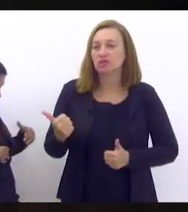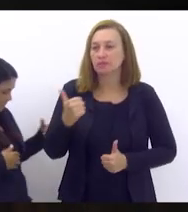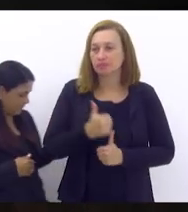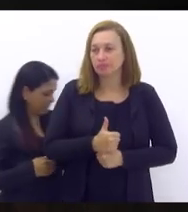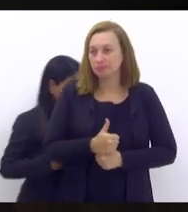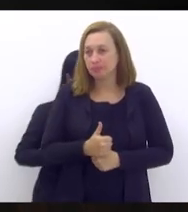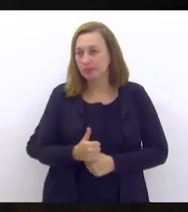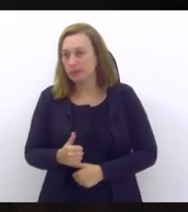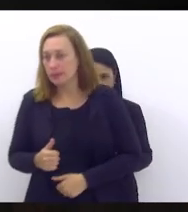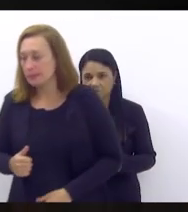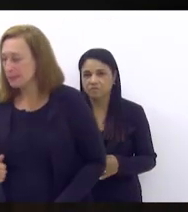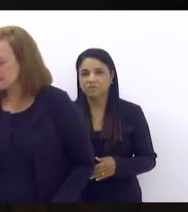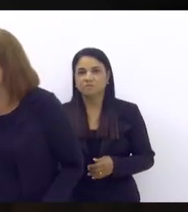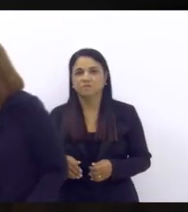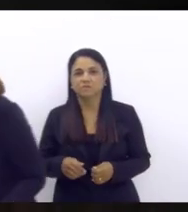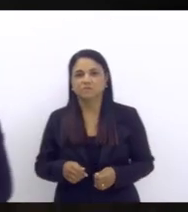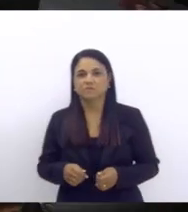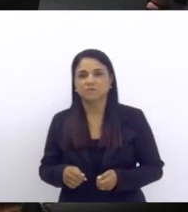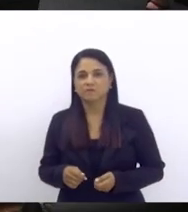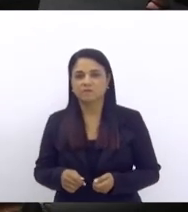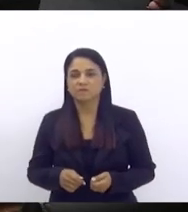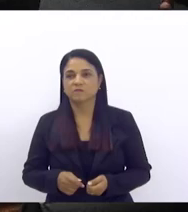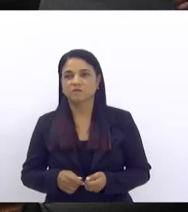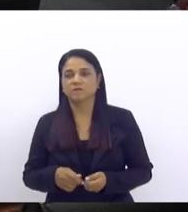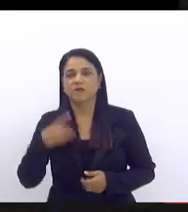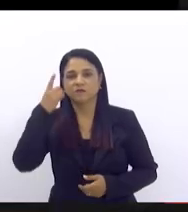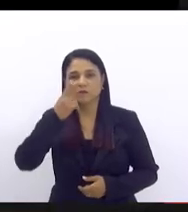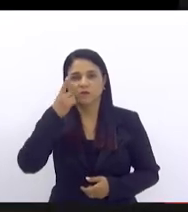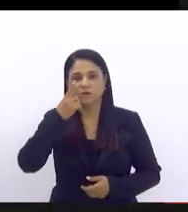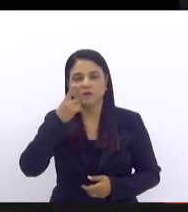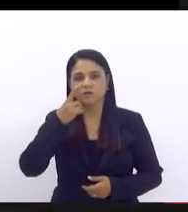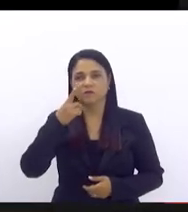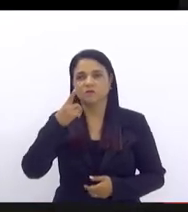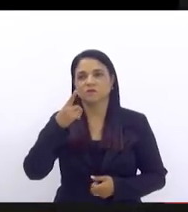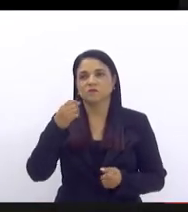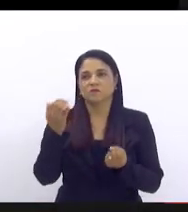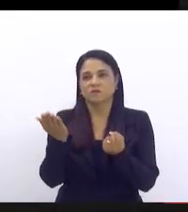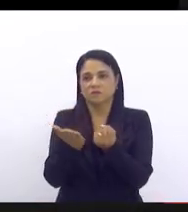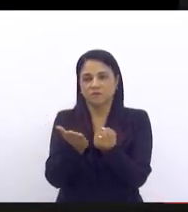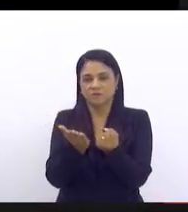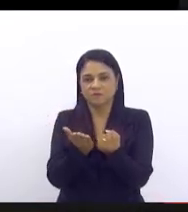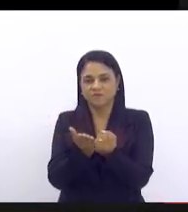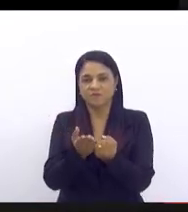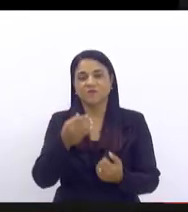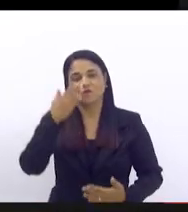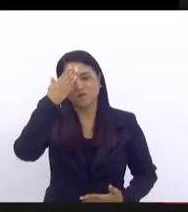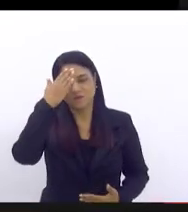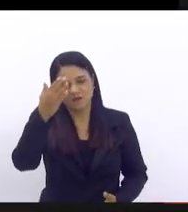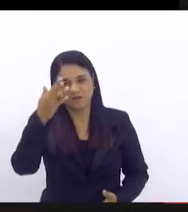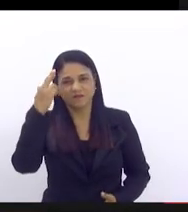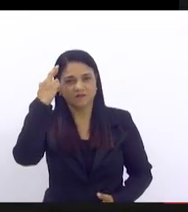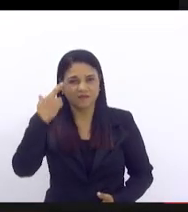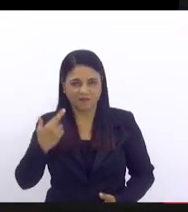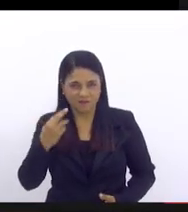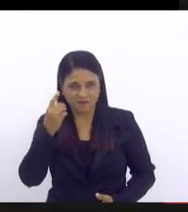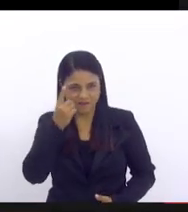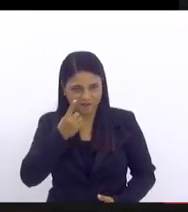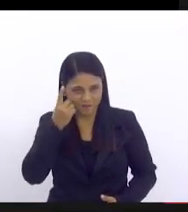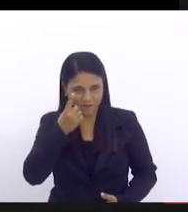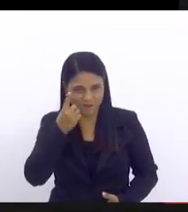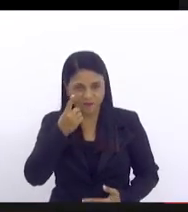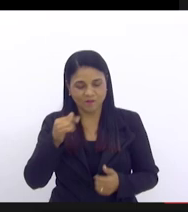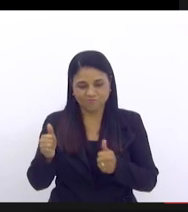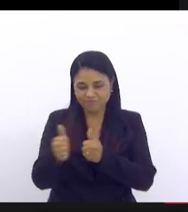mas em seguida. Deputado Samuel Malafaia. Obrigado, deputada Renata, minha querida. Mais velho, está